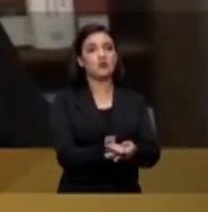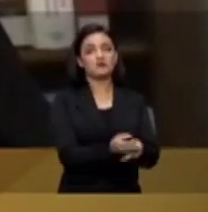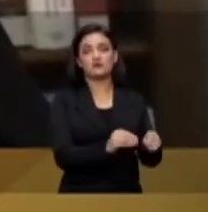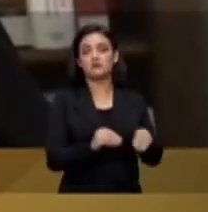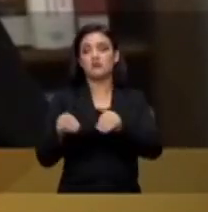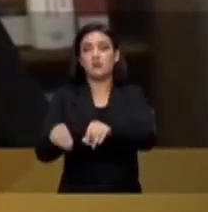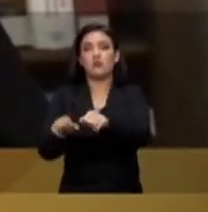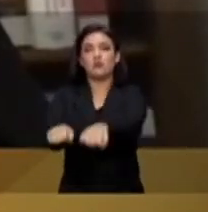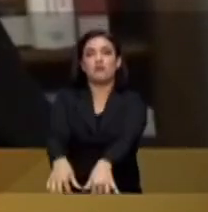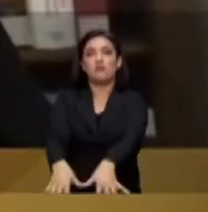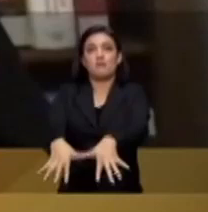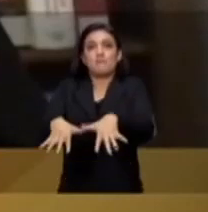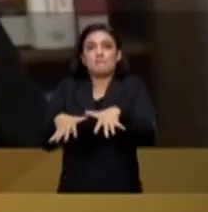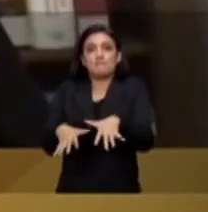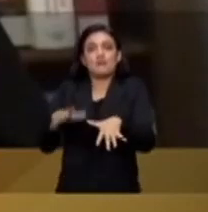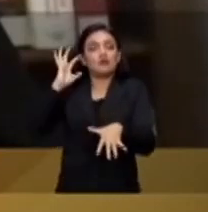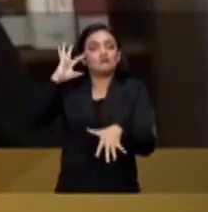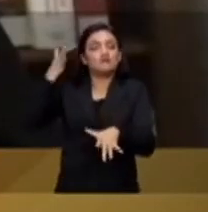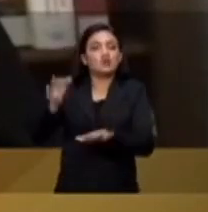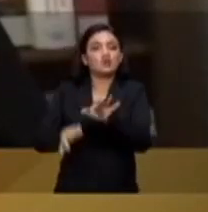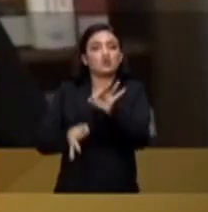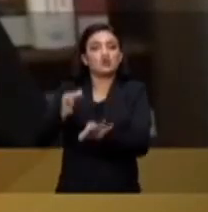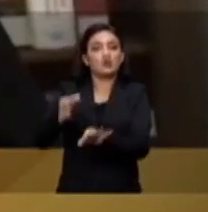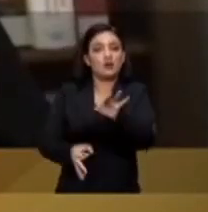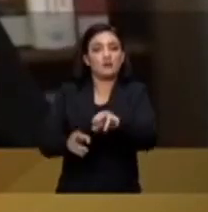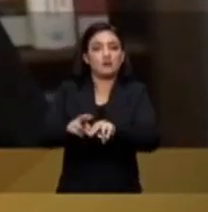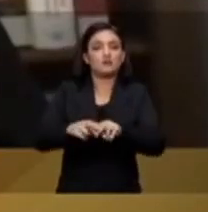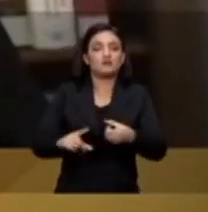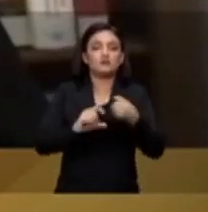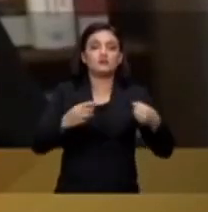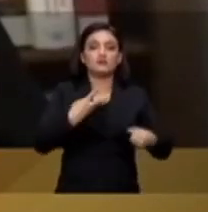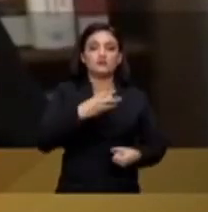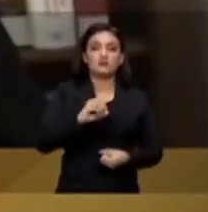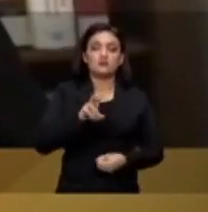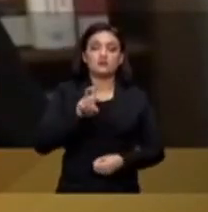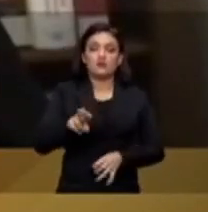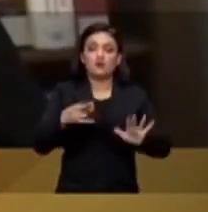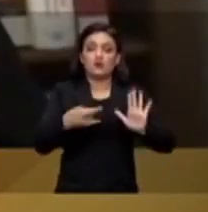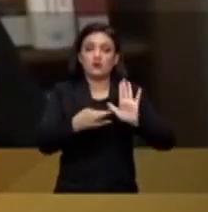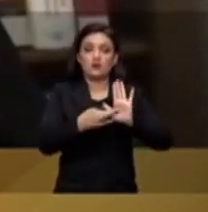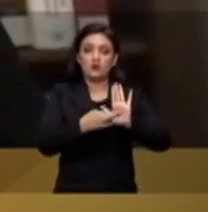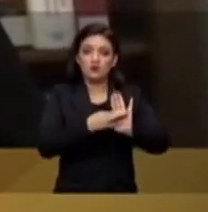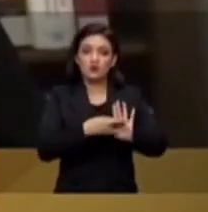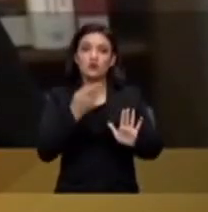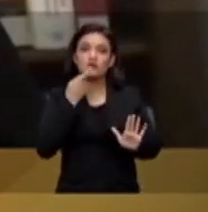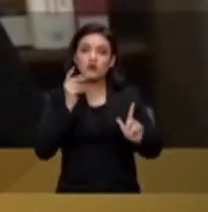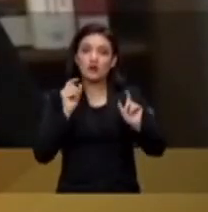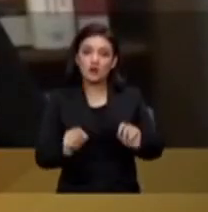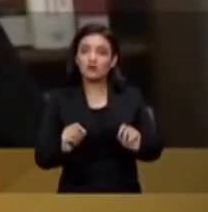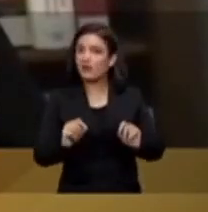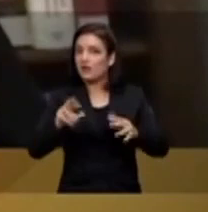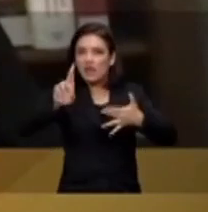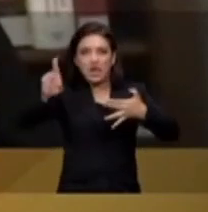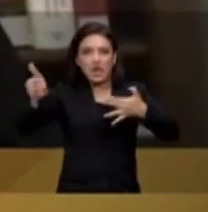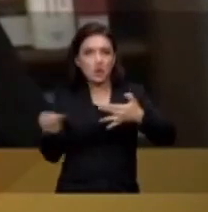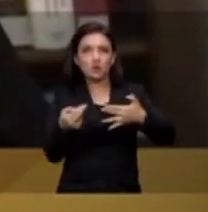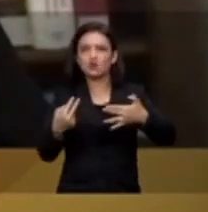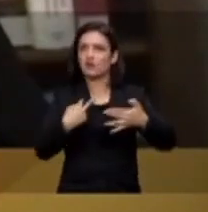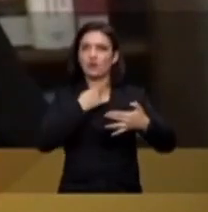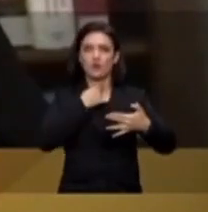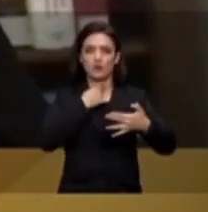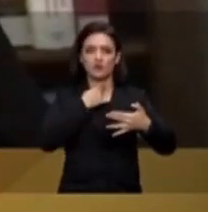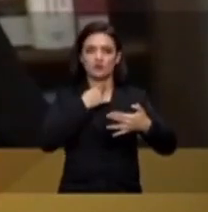para julgamento do pronunciamento que, a teor do artigo 305 do Regimento Interno, afigura-se irrecorrível.